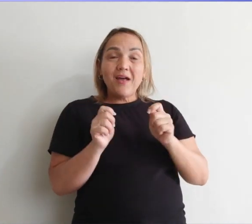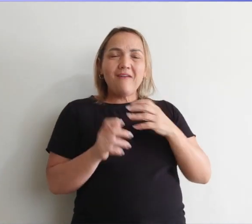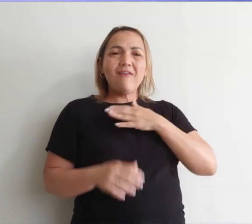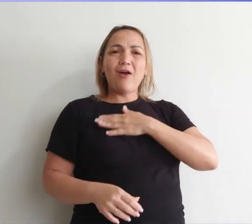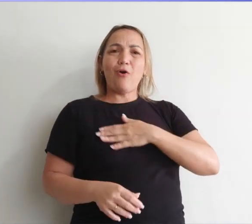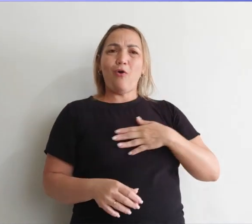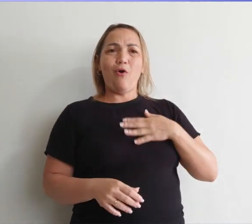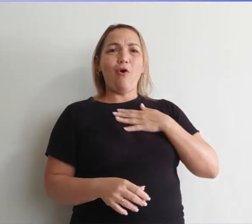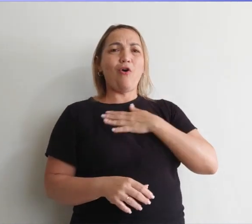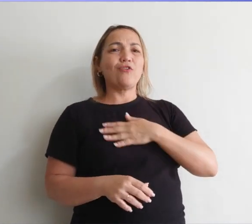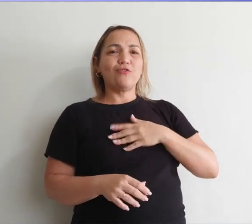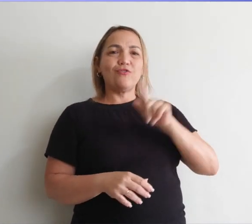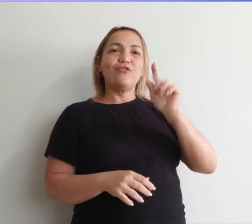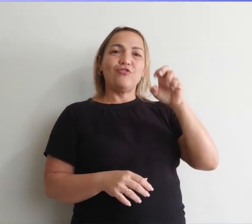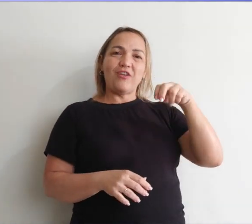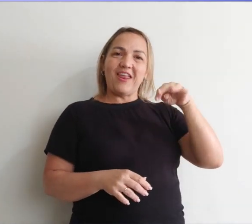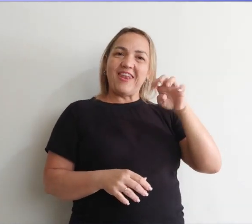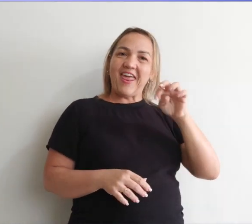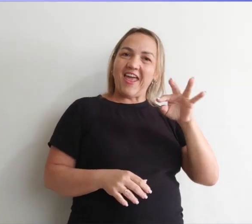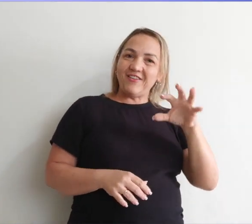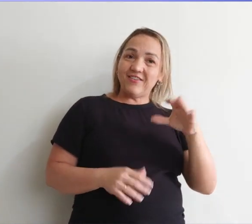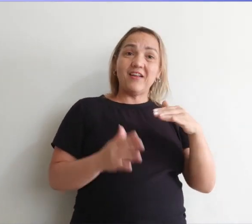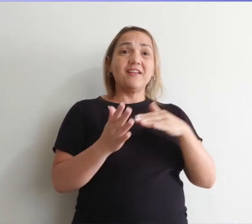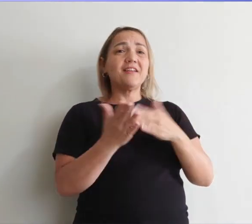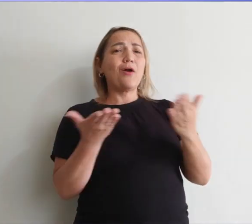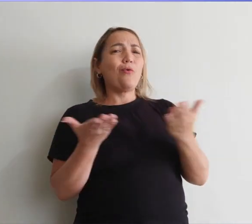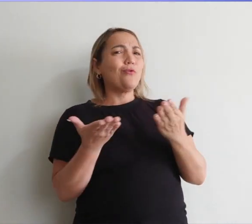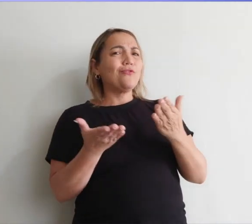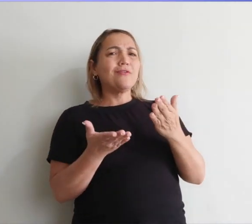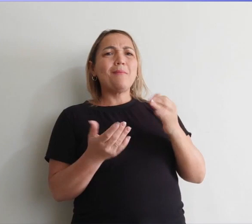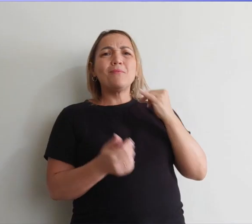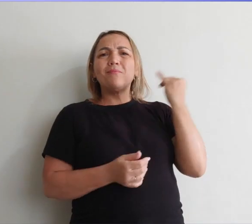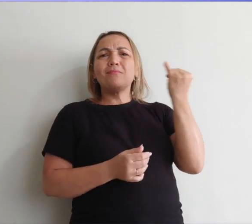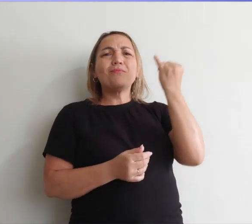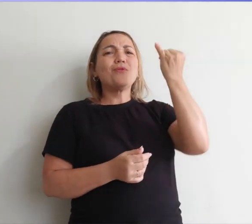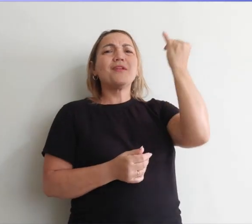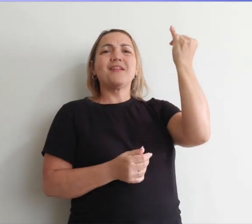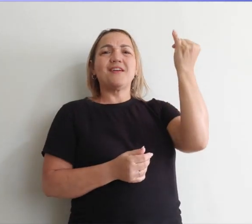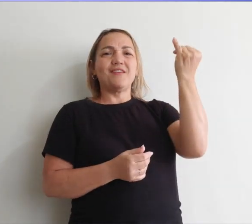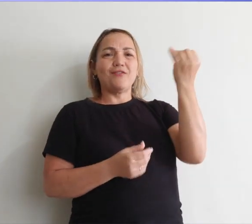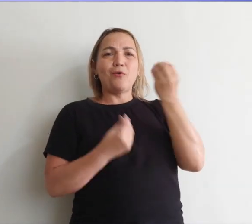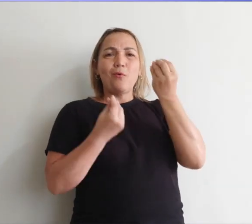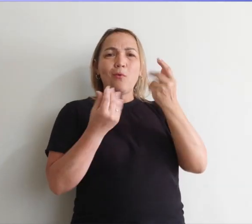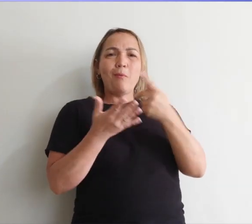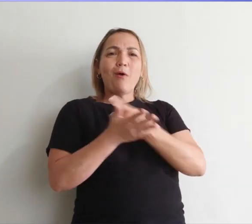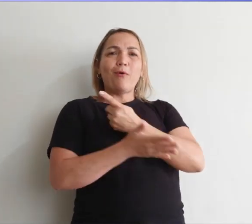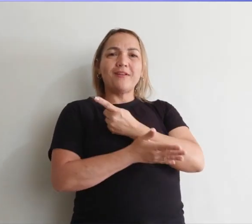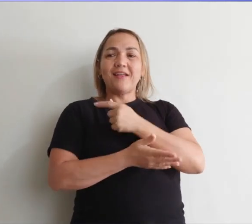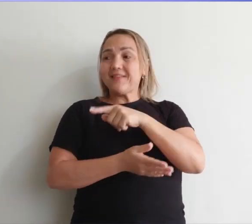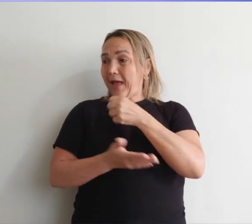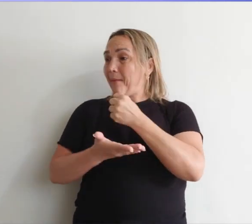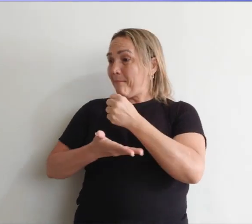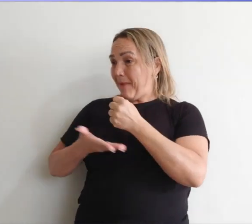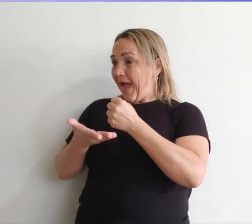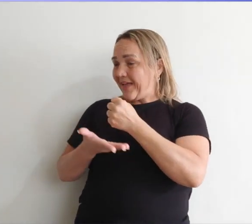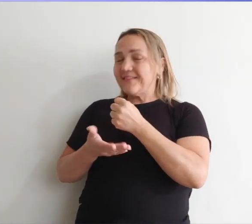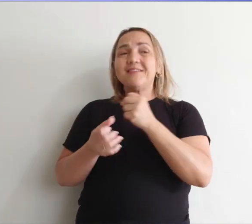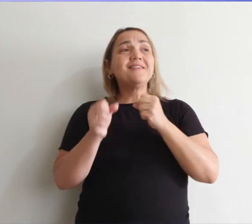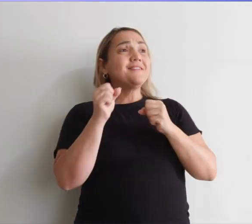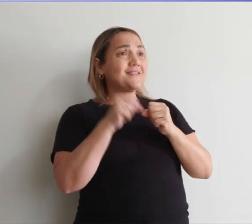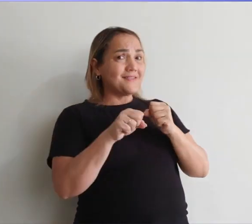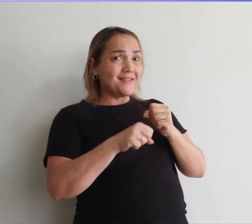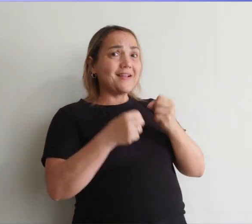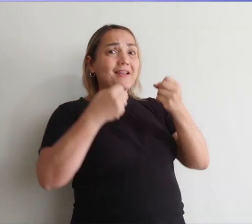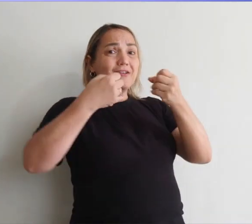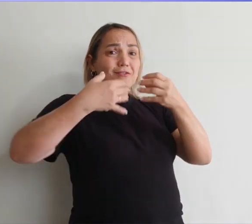Eu gosto hoje, ainda gosto de genética, né? Eu acho fundamental, né? Que é aquela história, como funciona? É a base, né? A genética vai